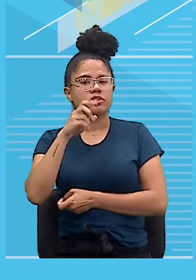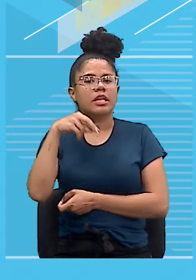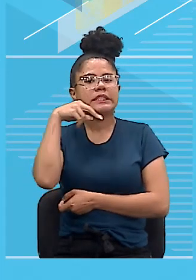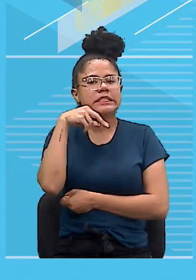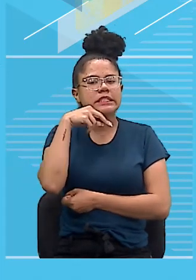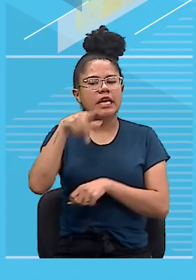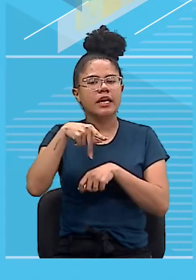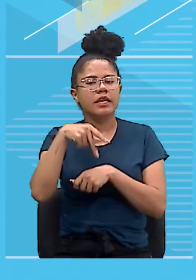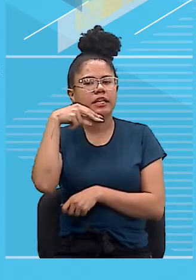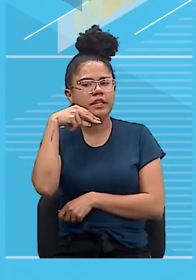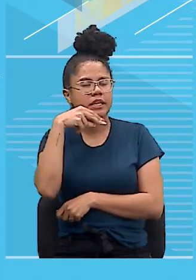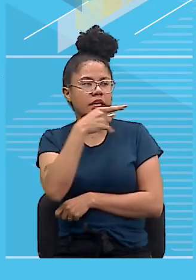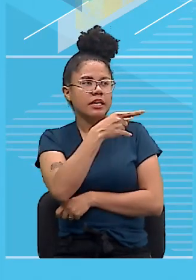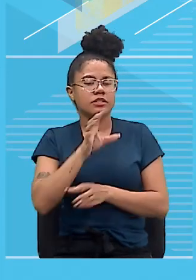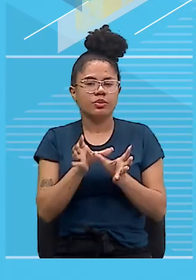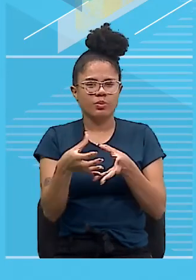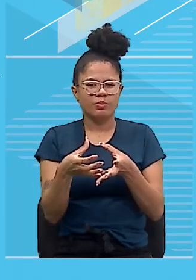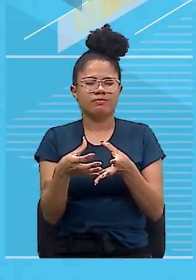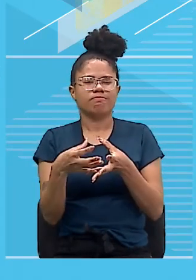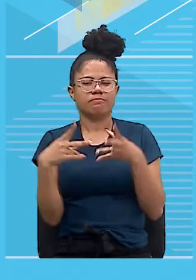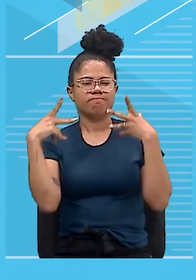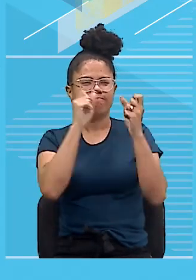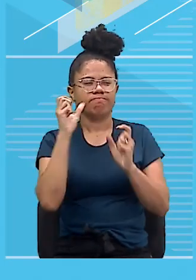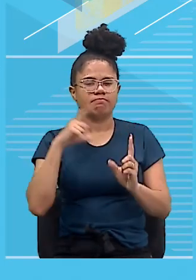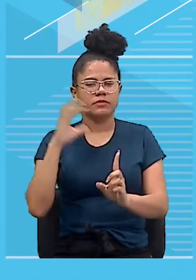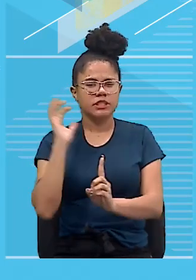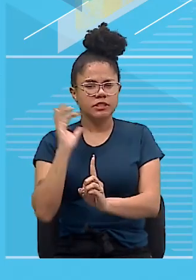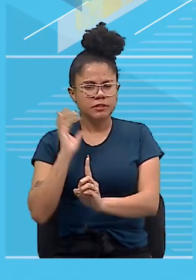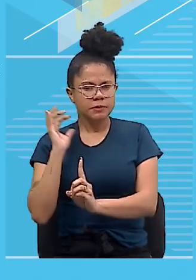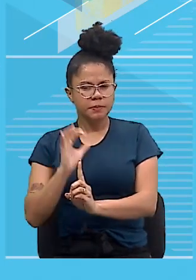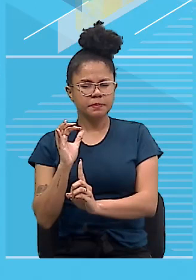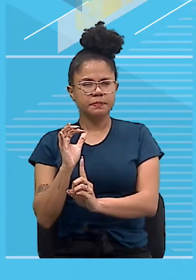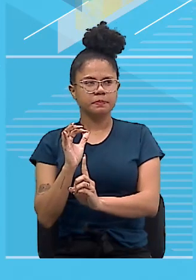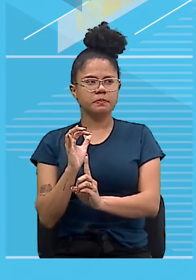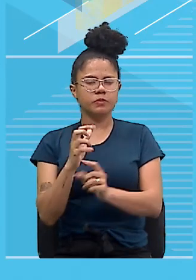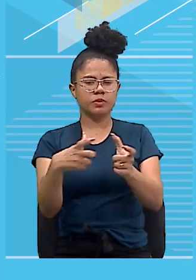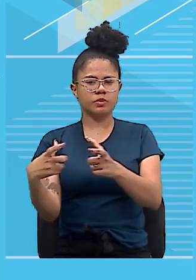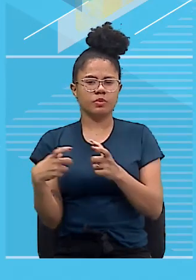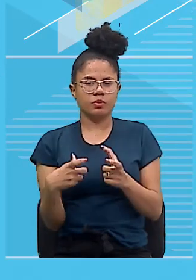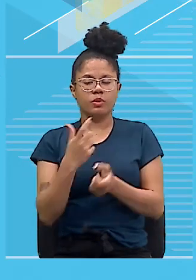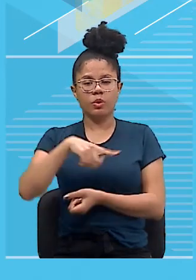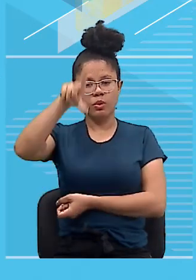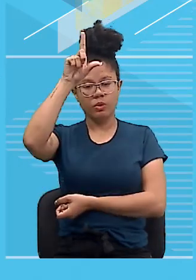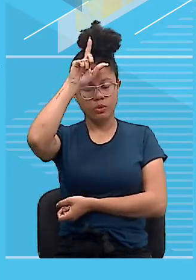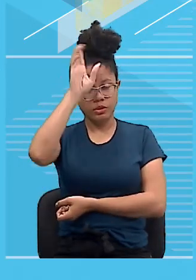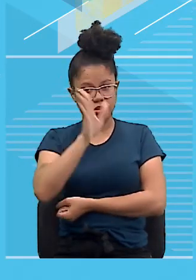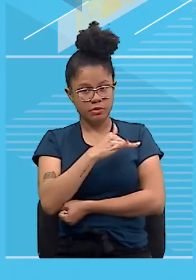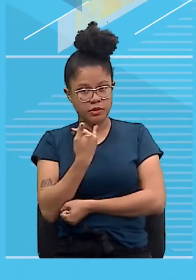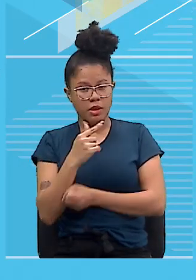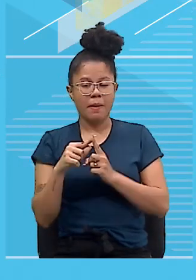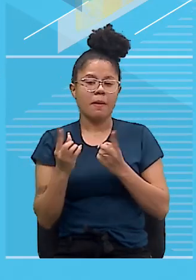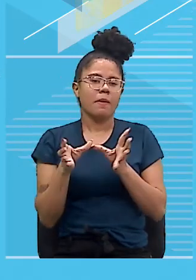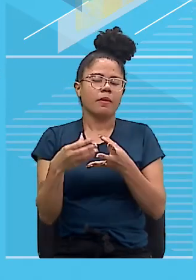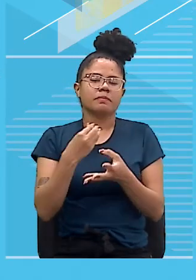Nigéria Esse grupo é muito forte o grupo bocaram o líder morreu mas o grupo